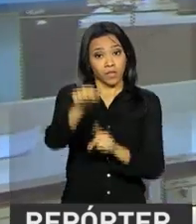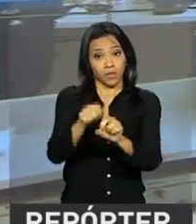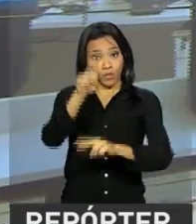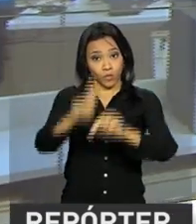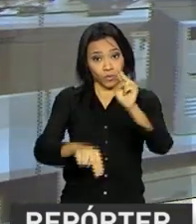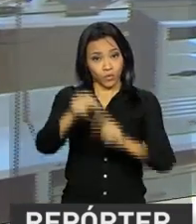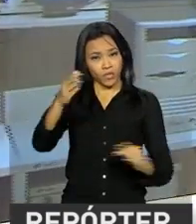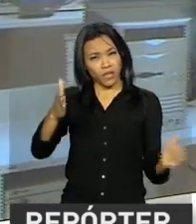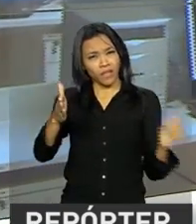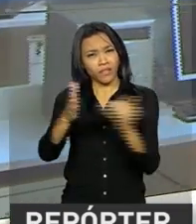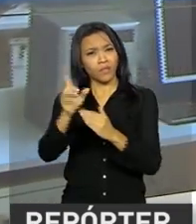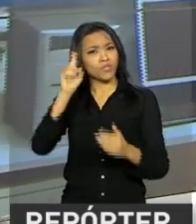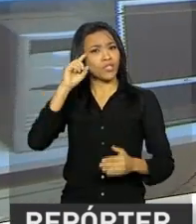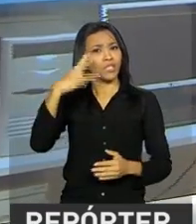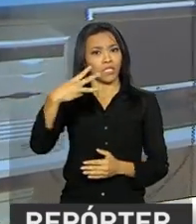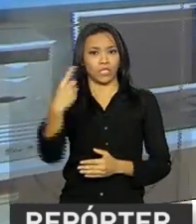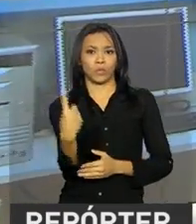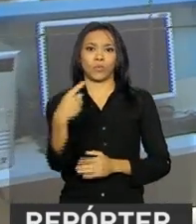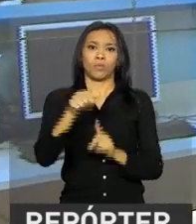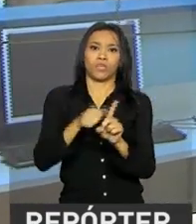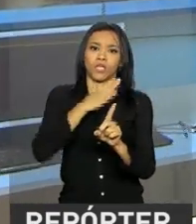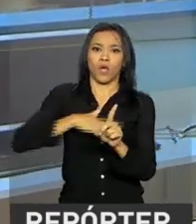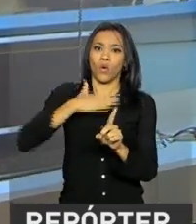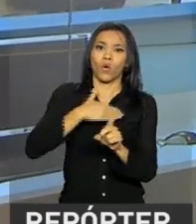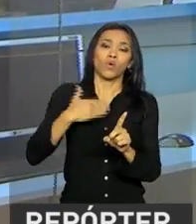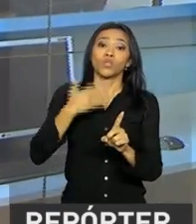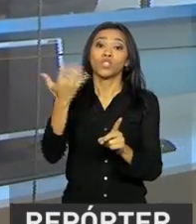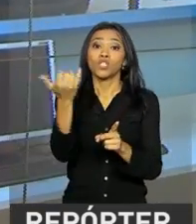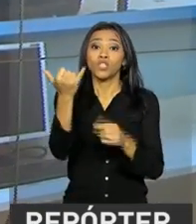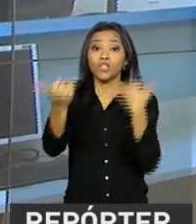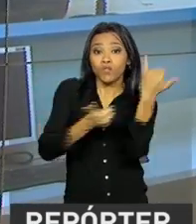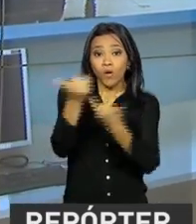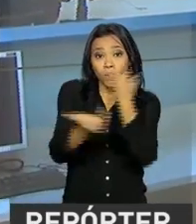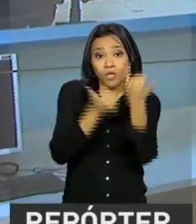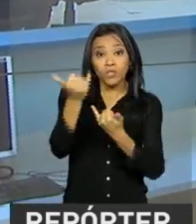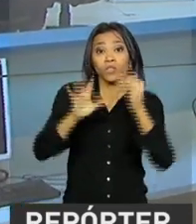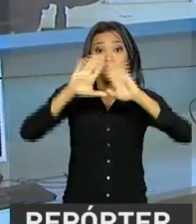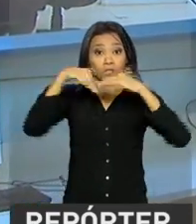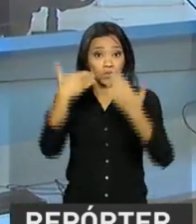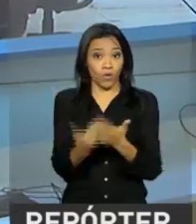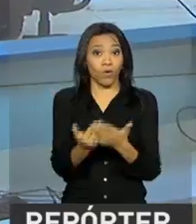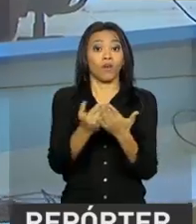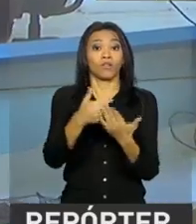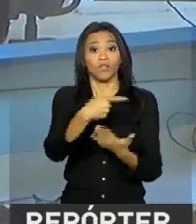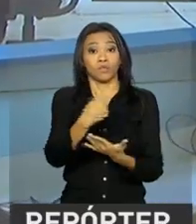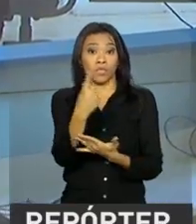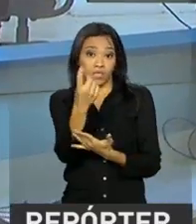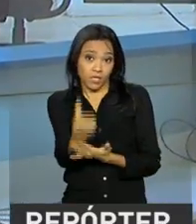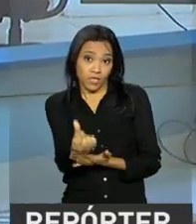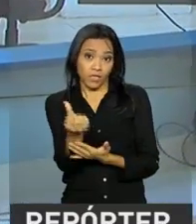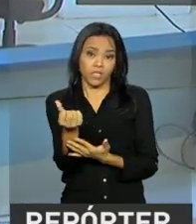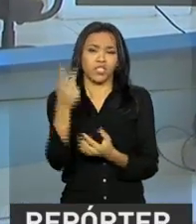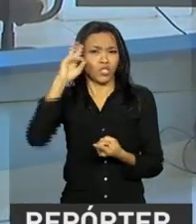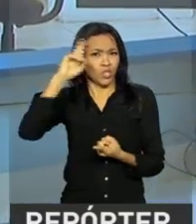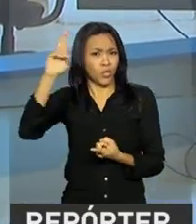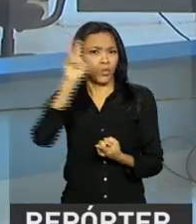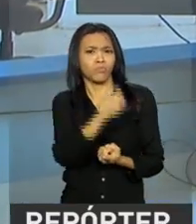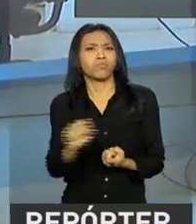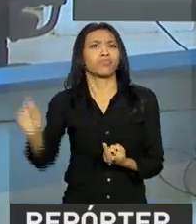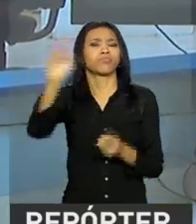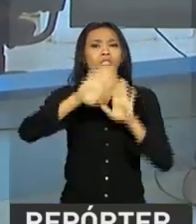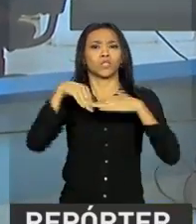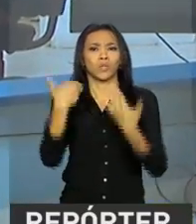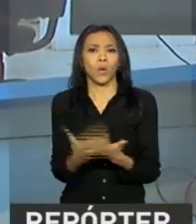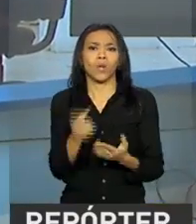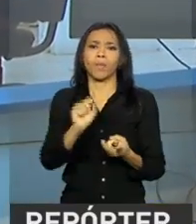junho e vai até 31 de agosto a coleta de de dados do censo escolar de 2016 diretores das escolas de Educação Básica de